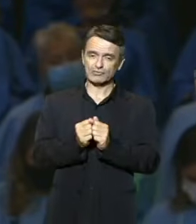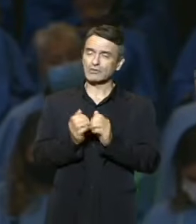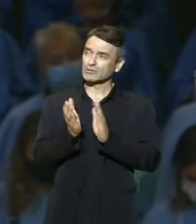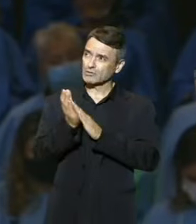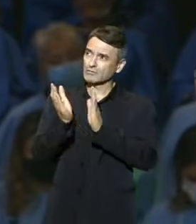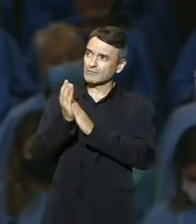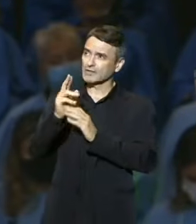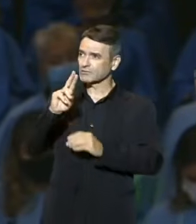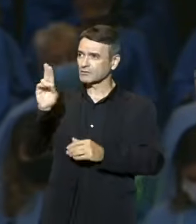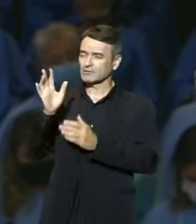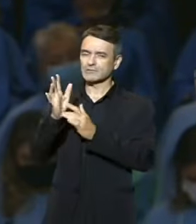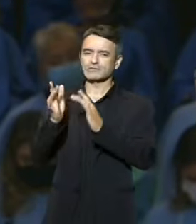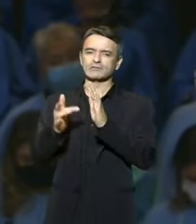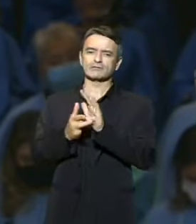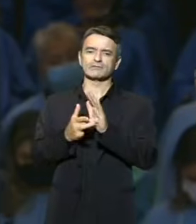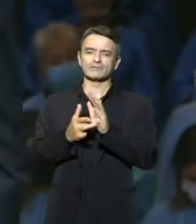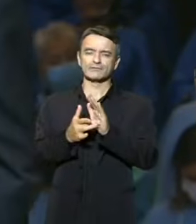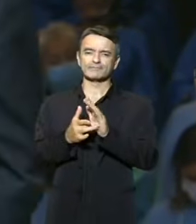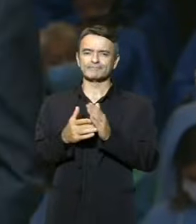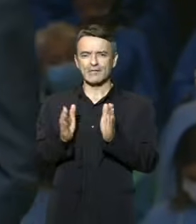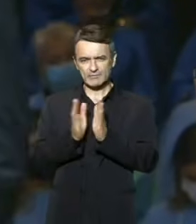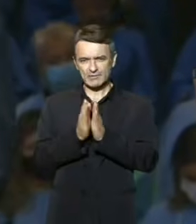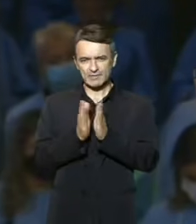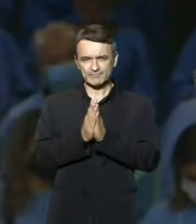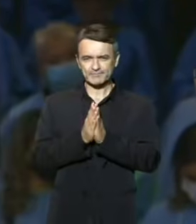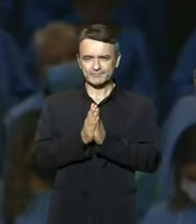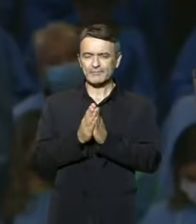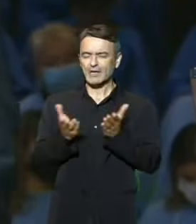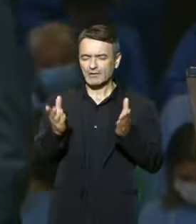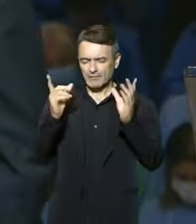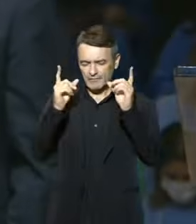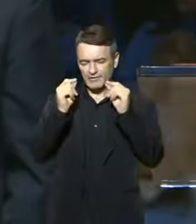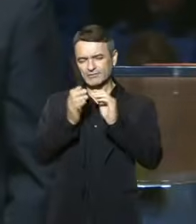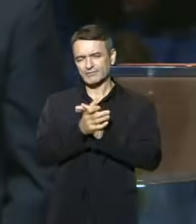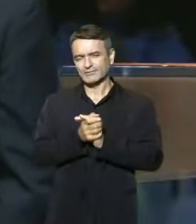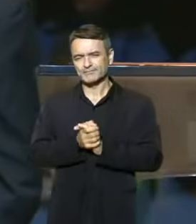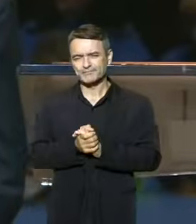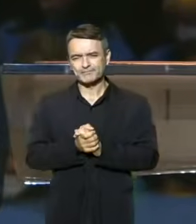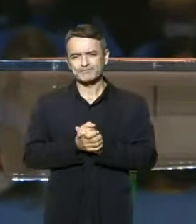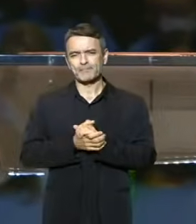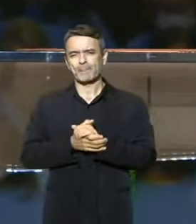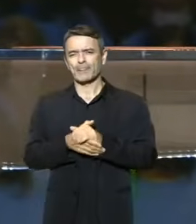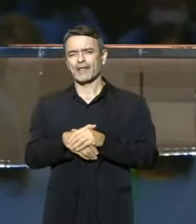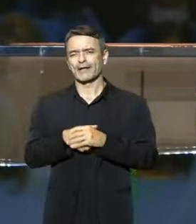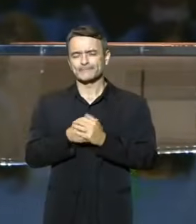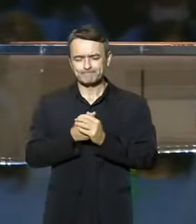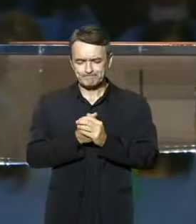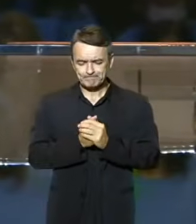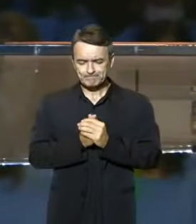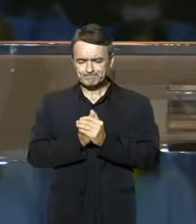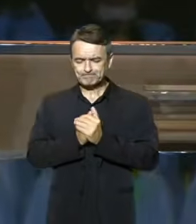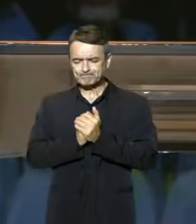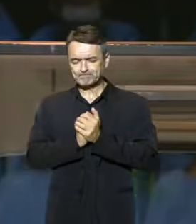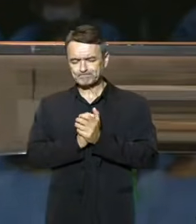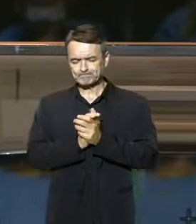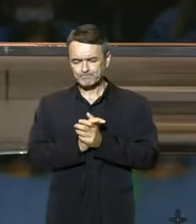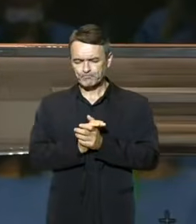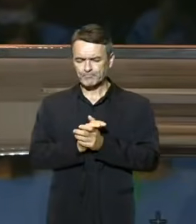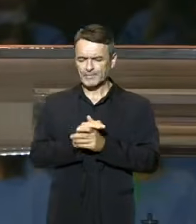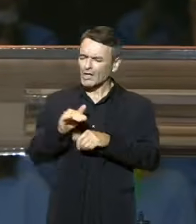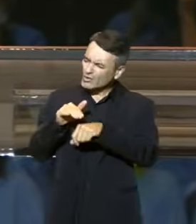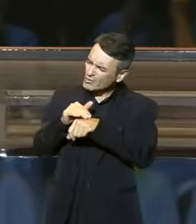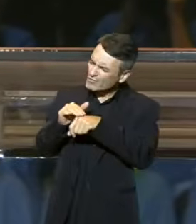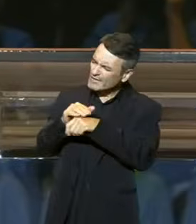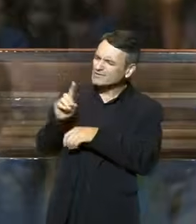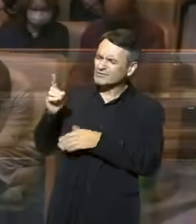seja o nome de Jesus. Vamos orar? Feche seus olhos. Feche seus olhos. Fala com o